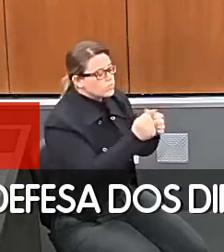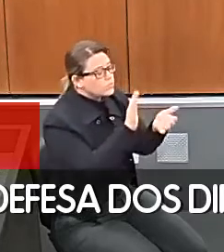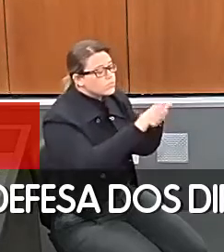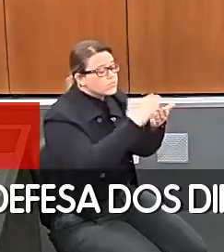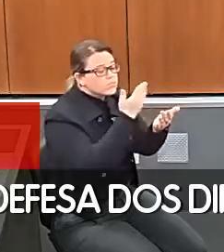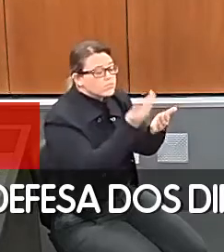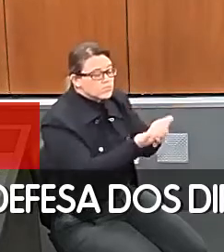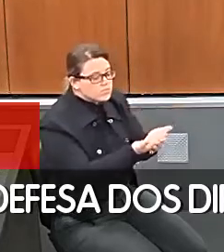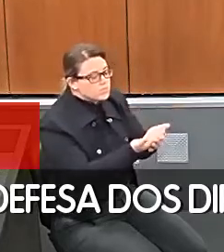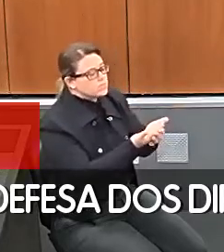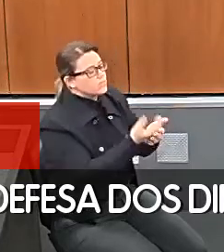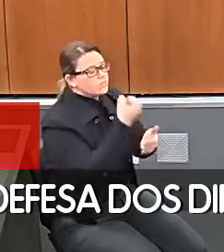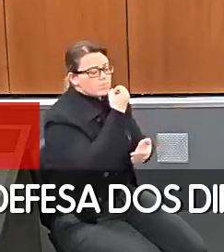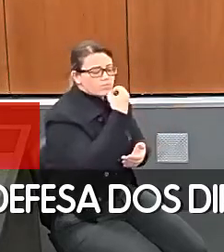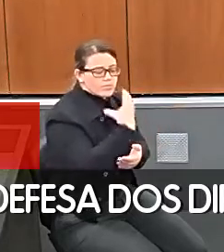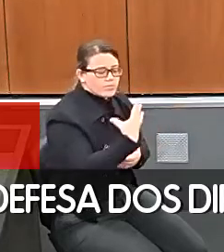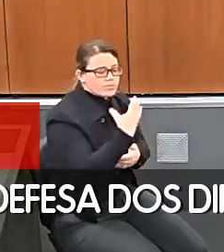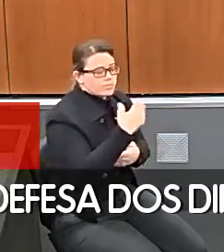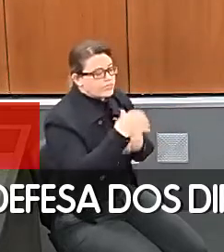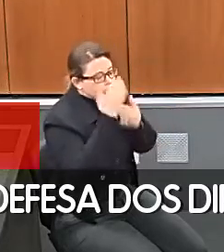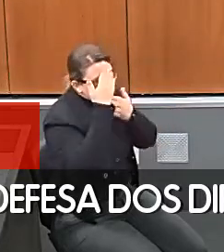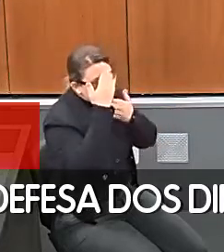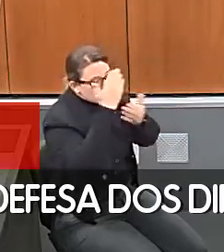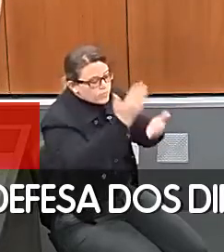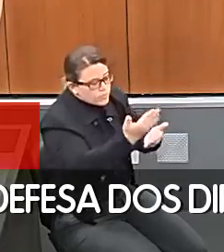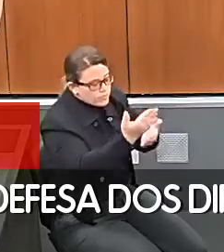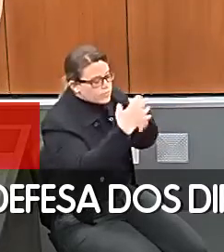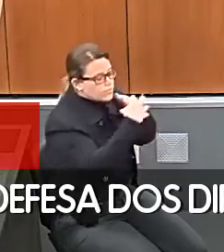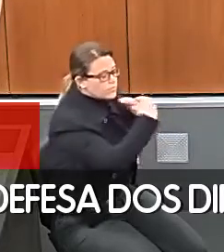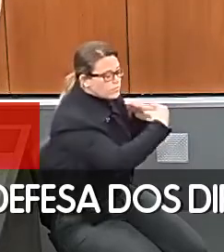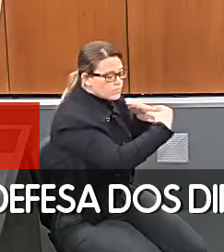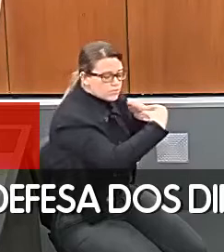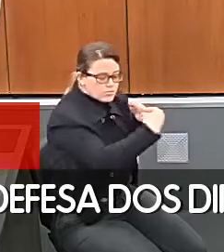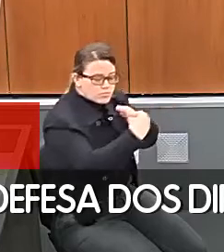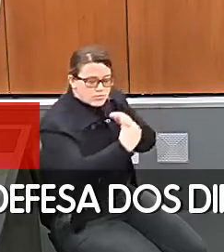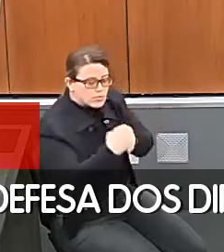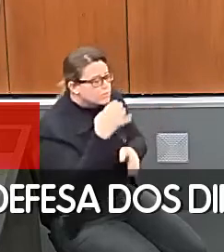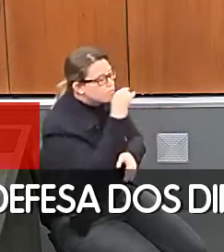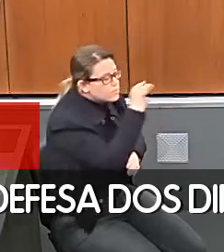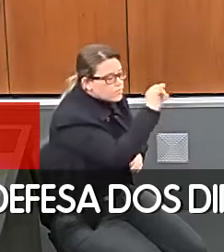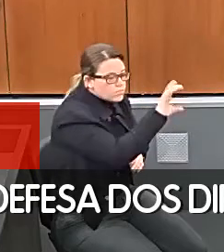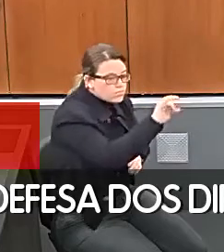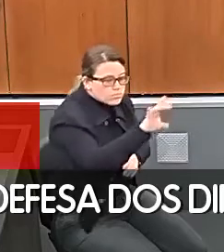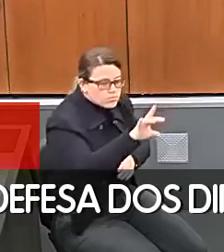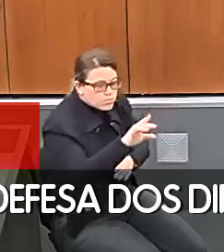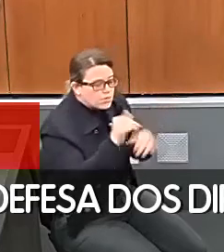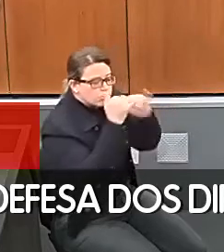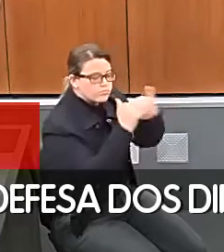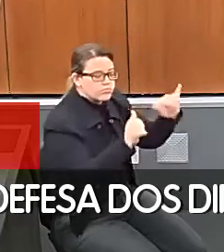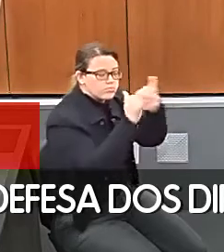Libra, aos vereadores aqui de Itamonte, à imprensa,